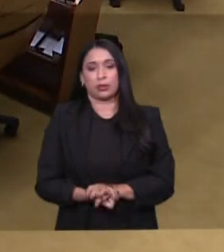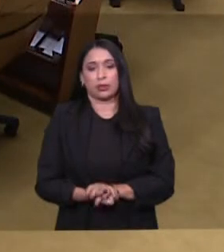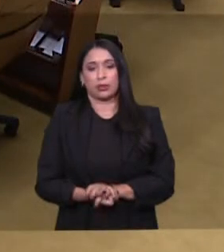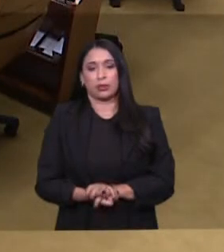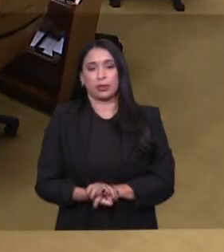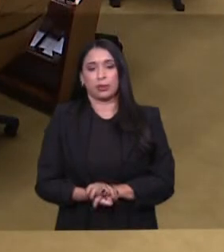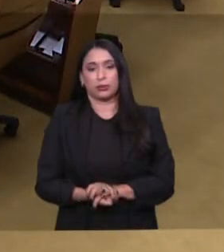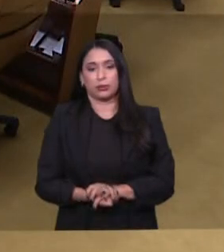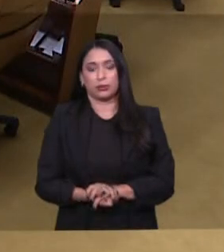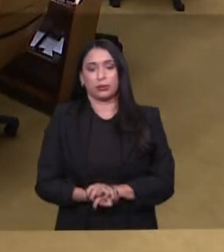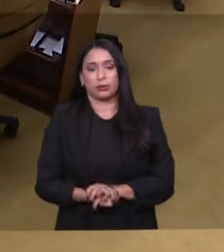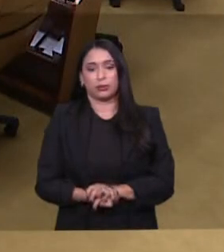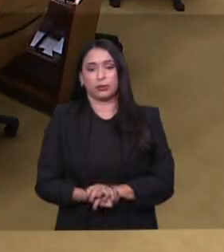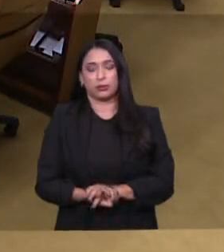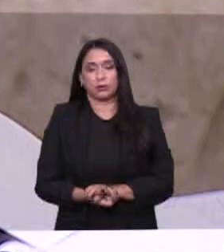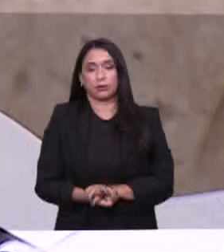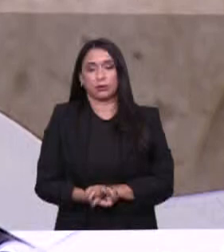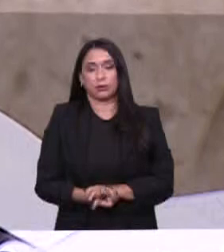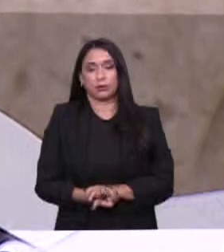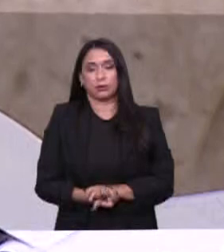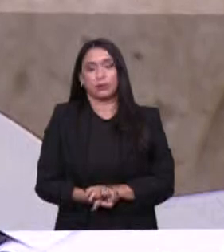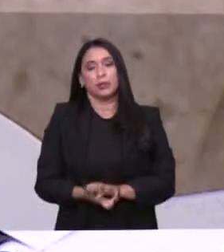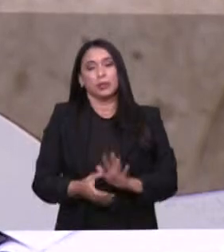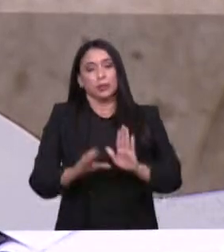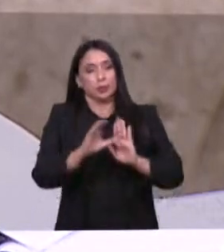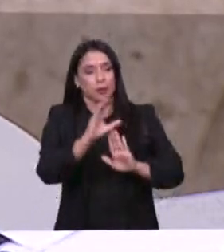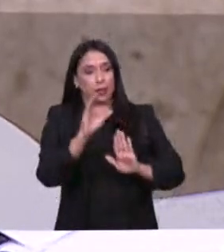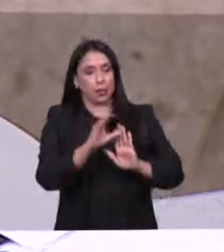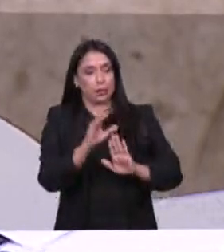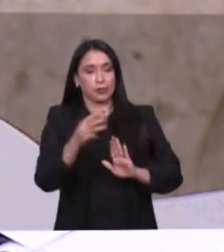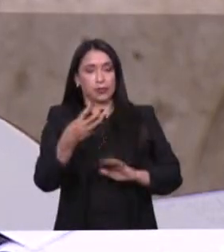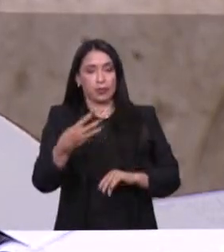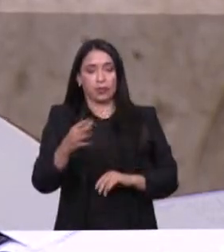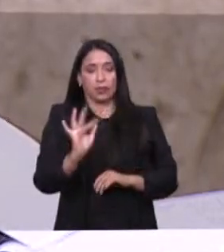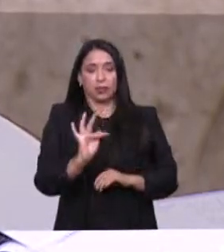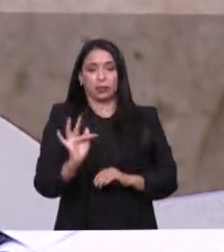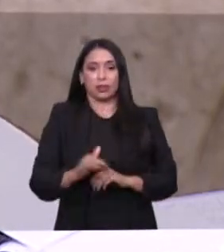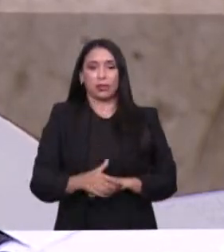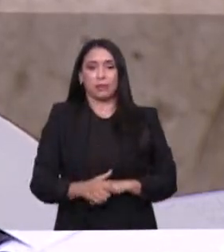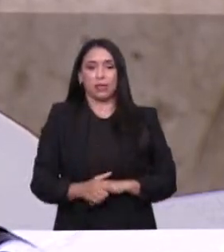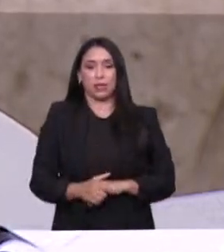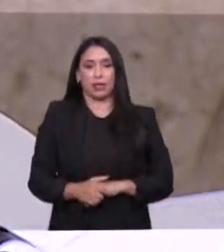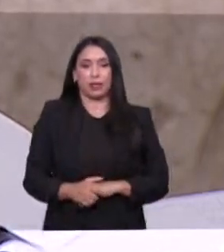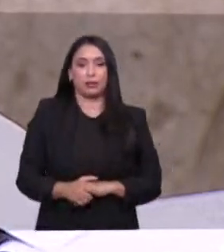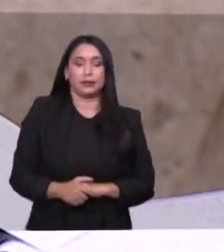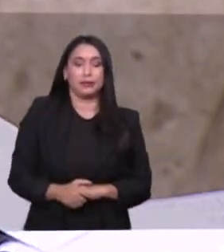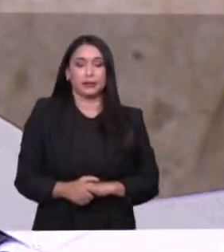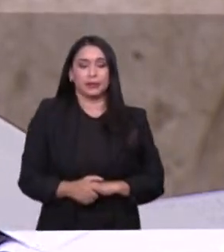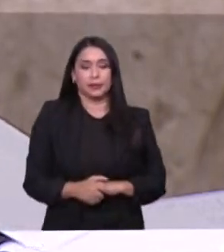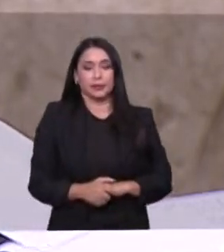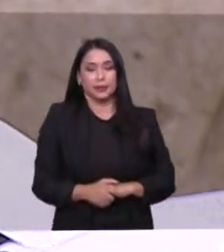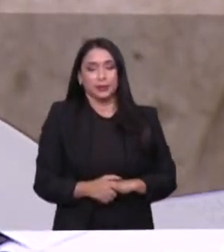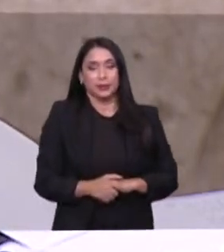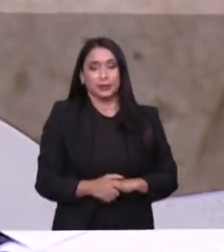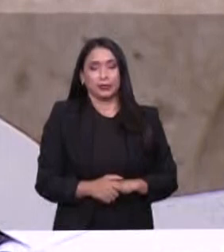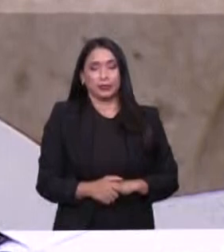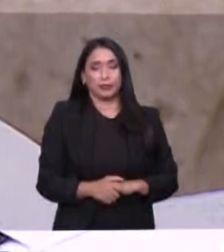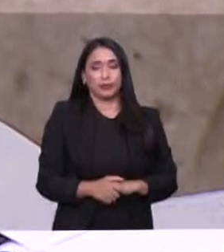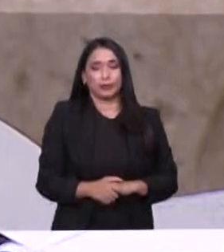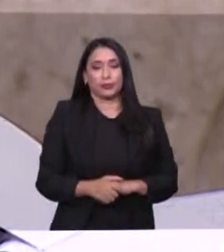O terceiro F, caput, ministro, só para ver se eu compreendi bem, ministro